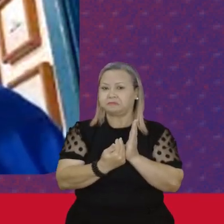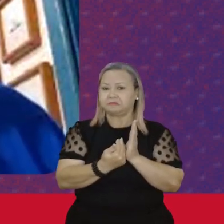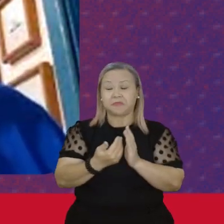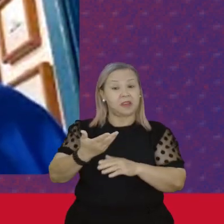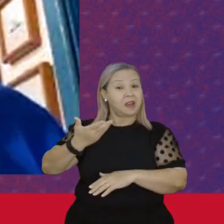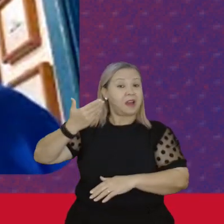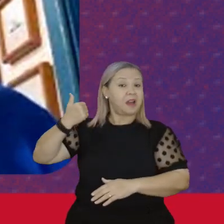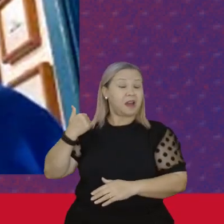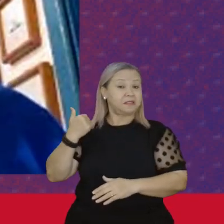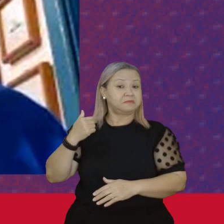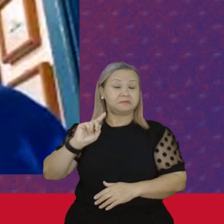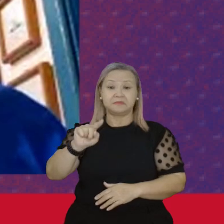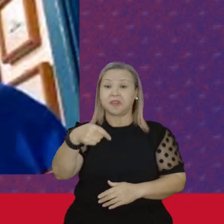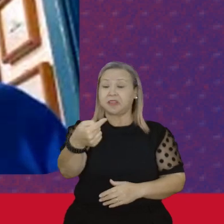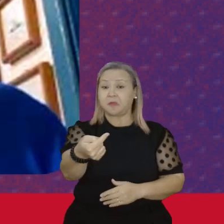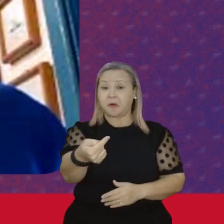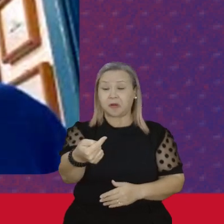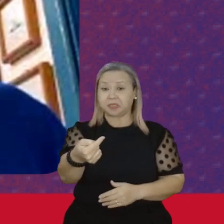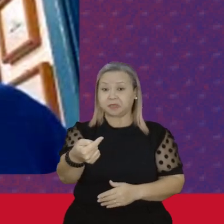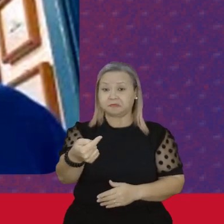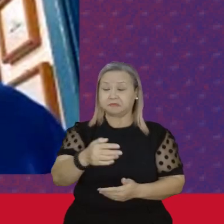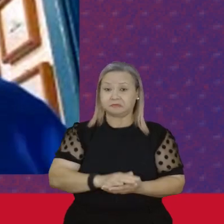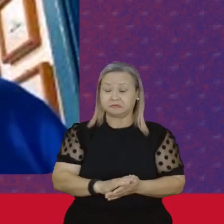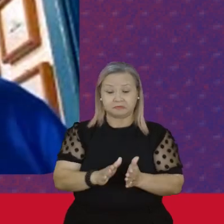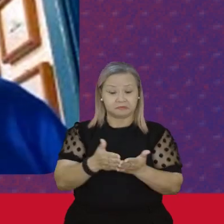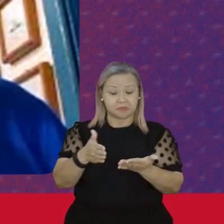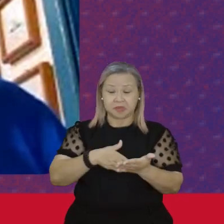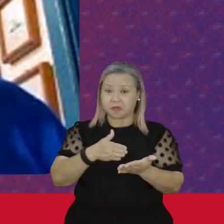né? Era uma invenção